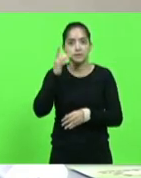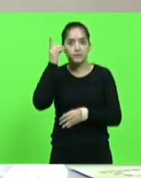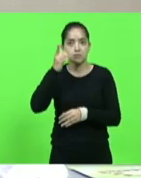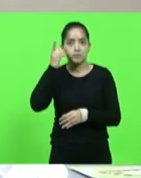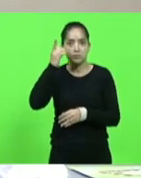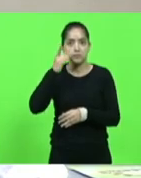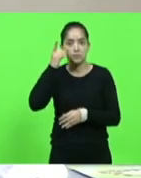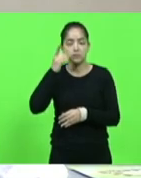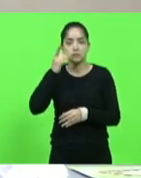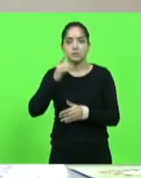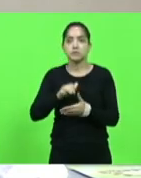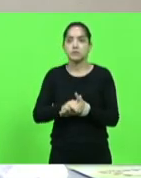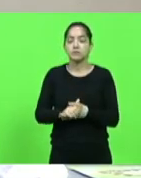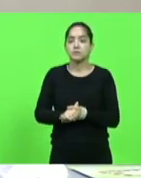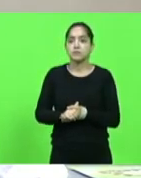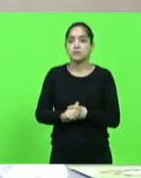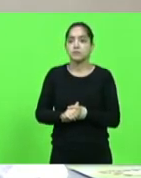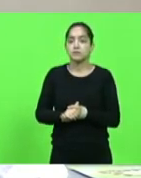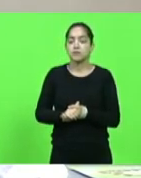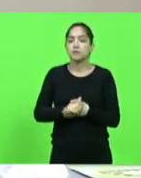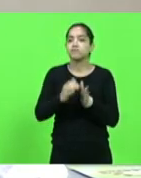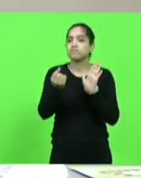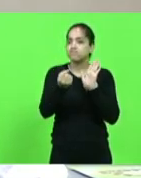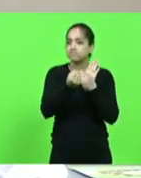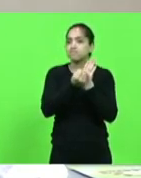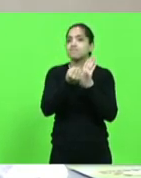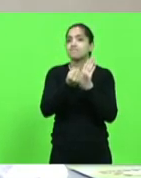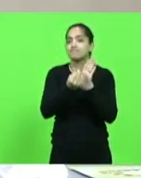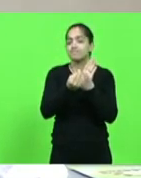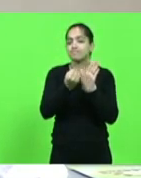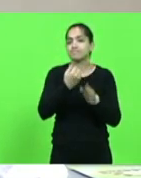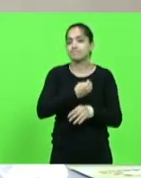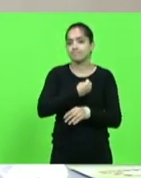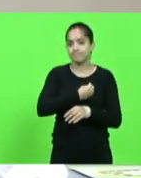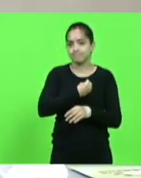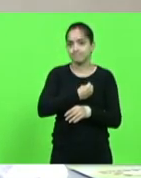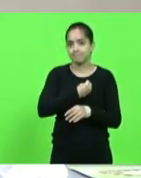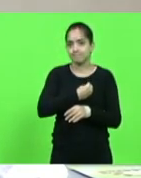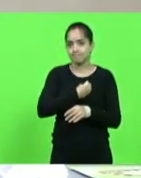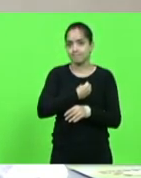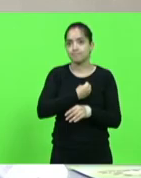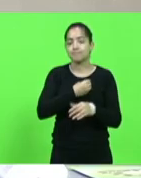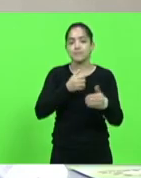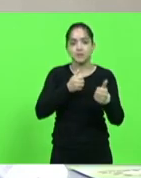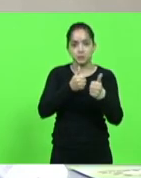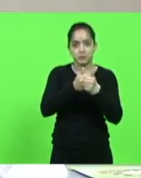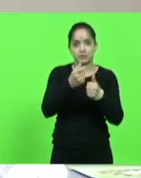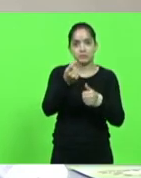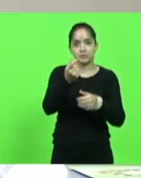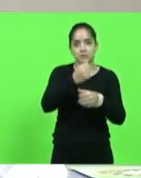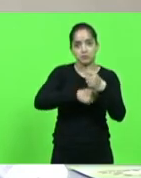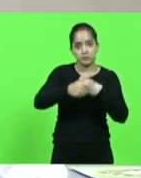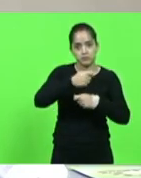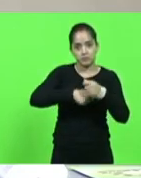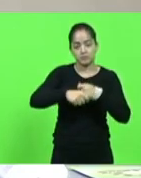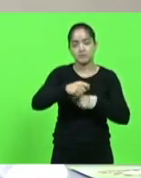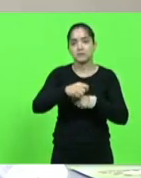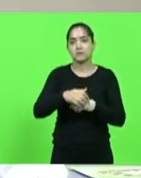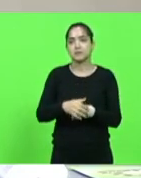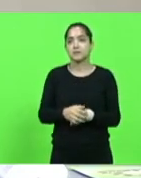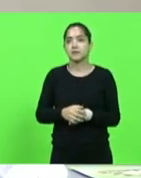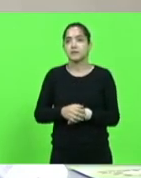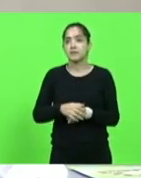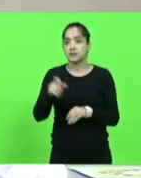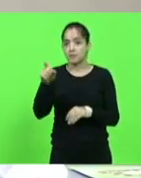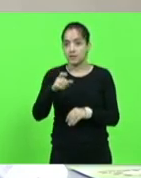Júnior, que marcou sua passagem nessa casa e no Tribunal de Contas do Estado. O também